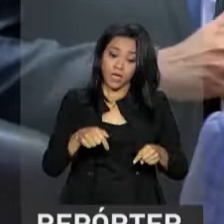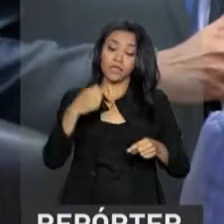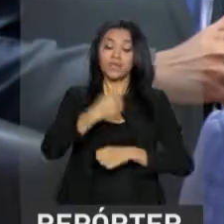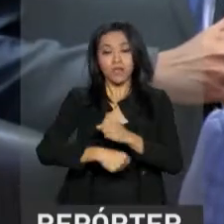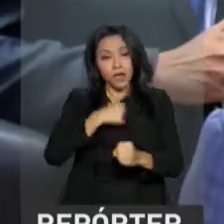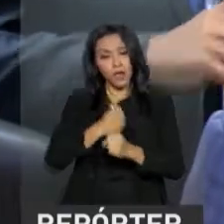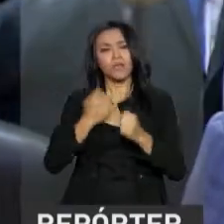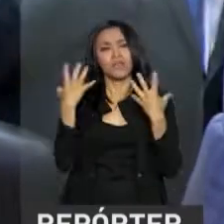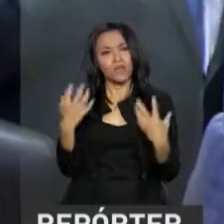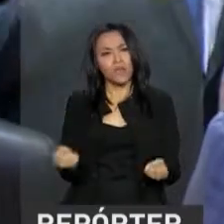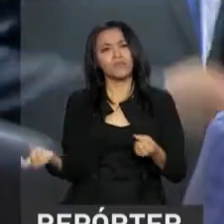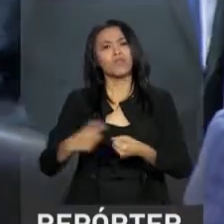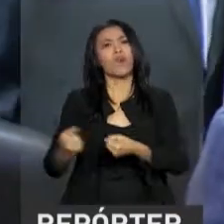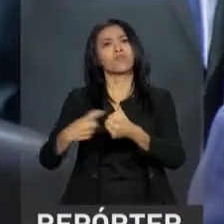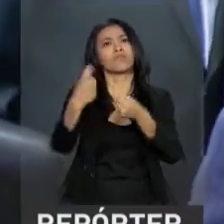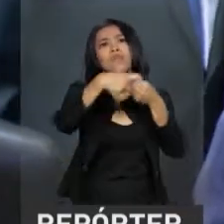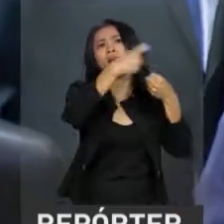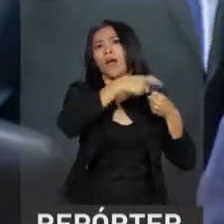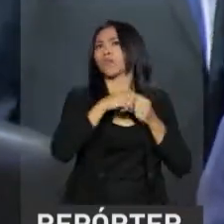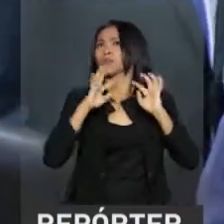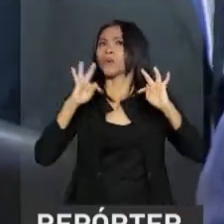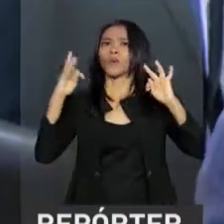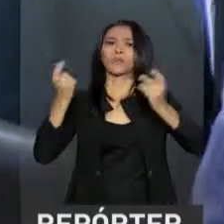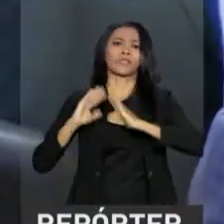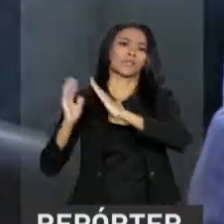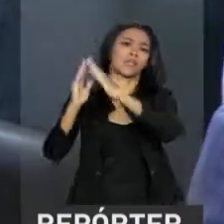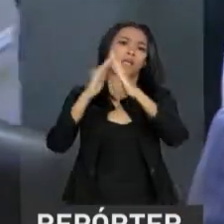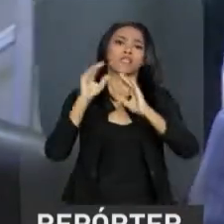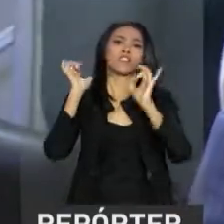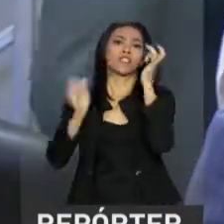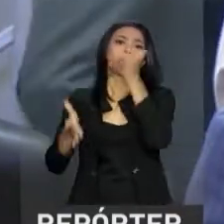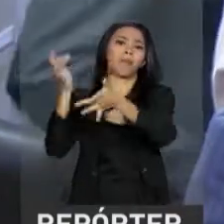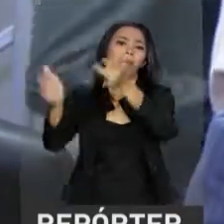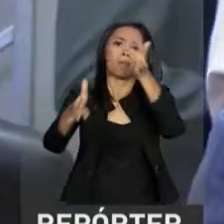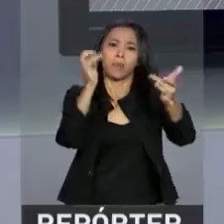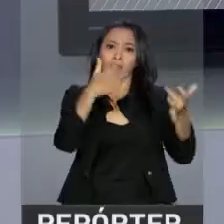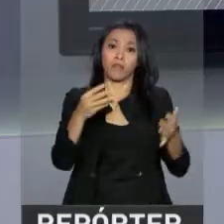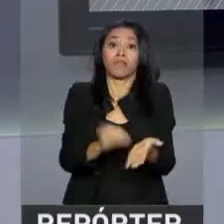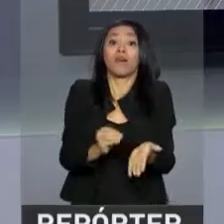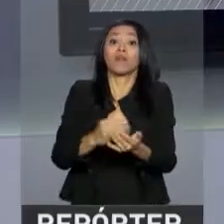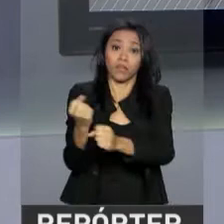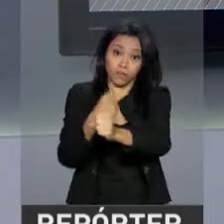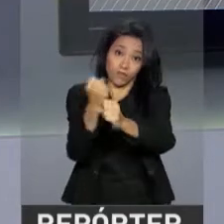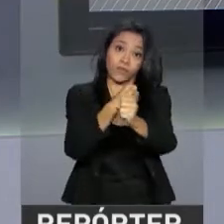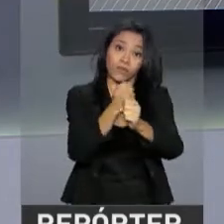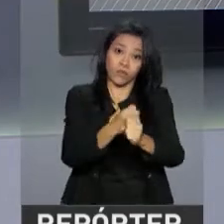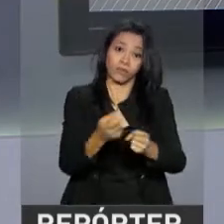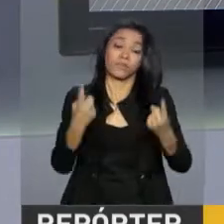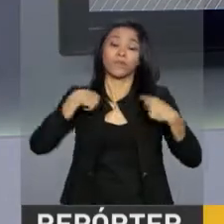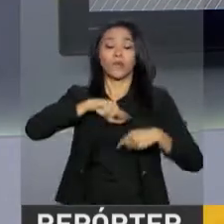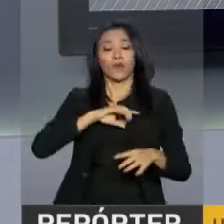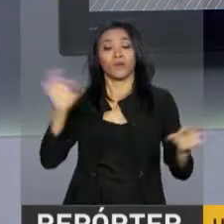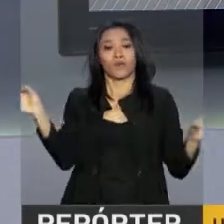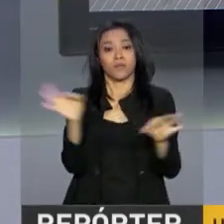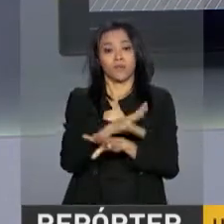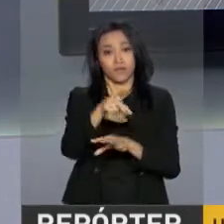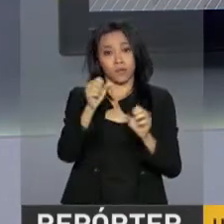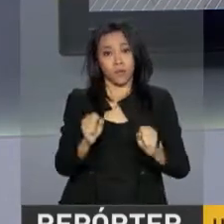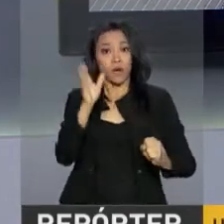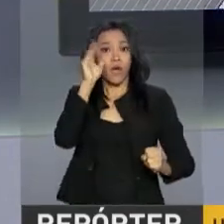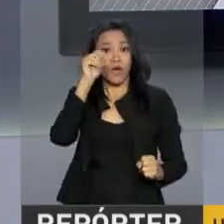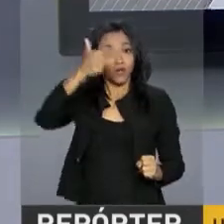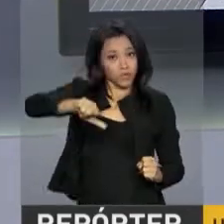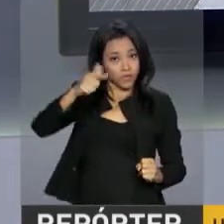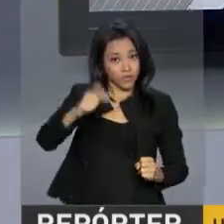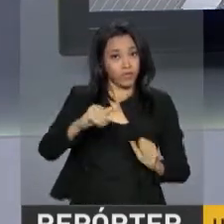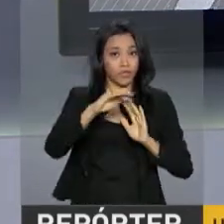todas as moradias que estejam paralisadas para concluir nós ficamos por aqui você pode rever as reportagens